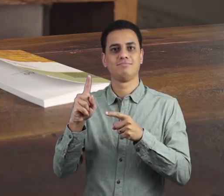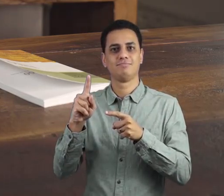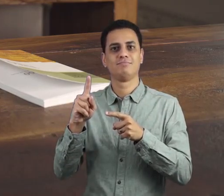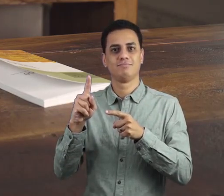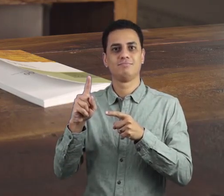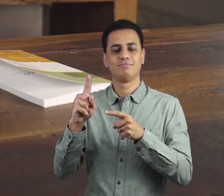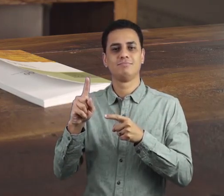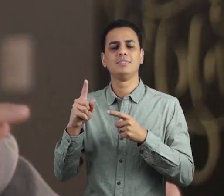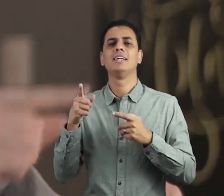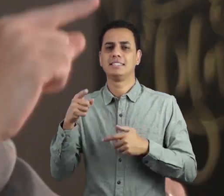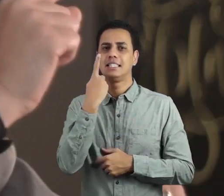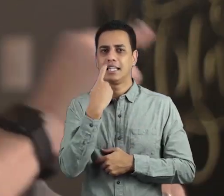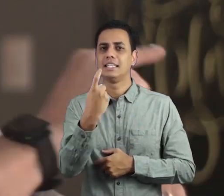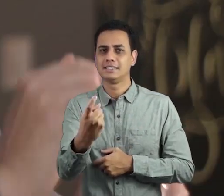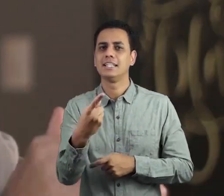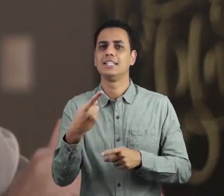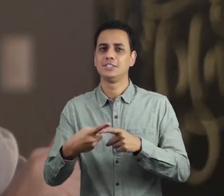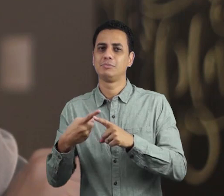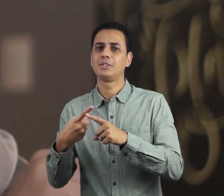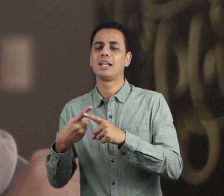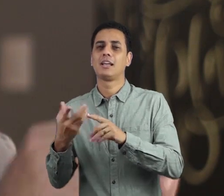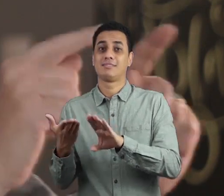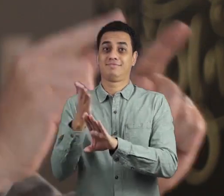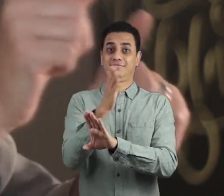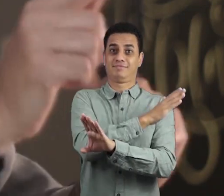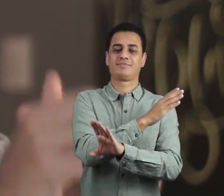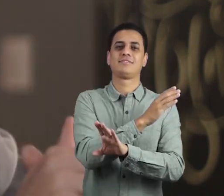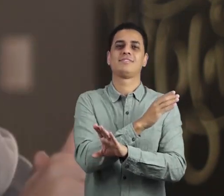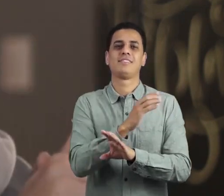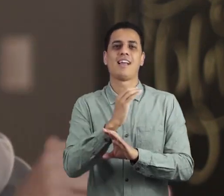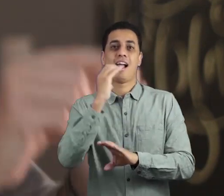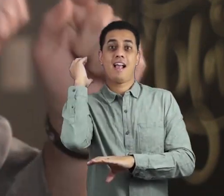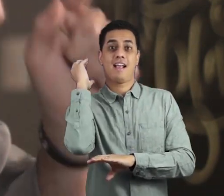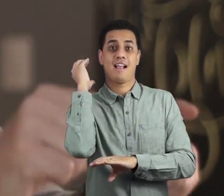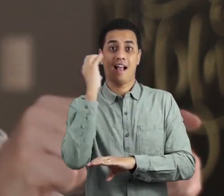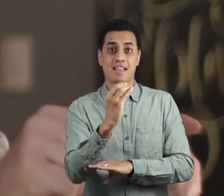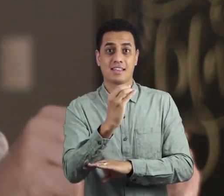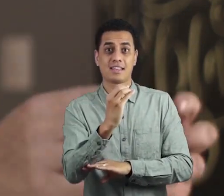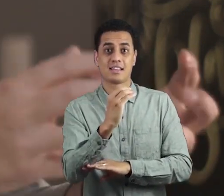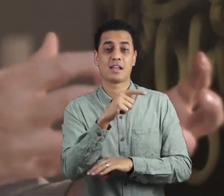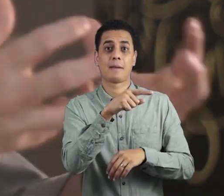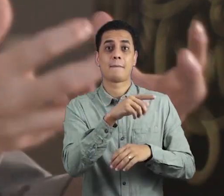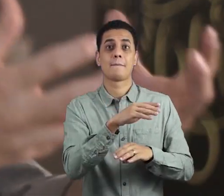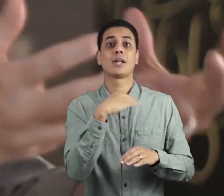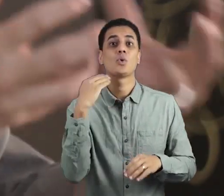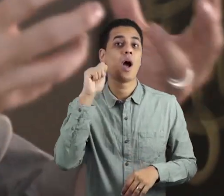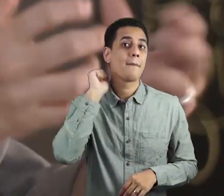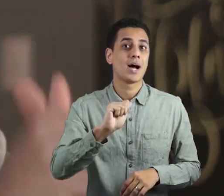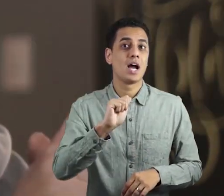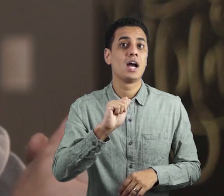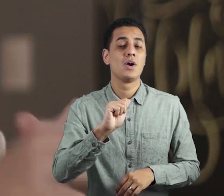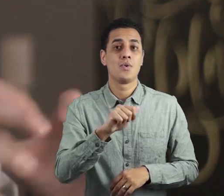meu irmão, a vida do meu irmão? Ele havia assassinado o seu irmão Abel e ali Deus fala com ele: a terra está clamando